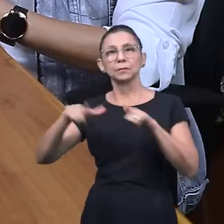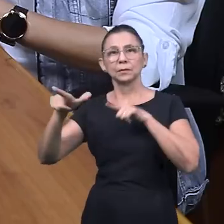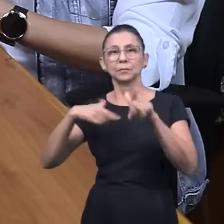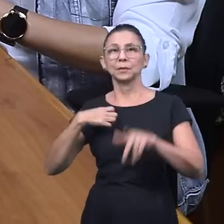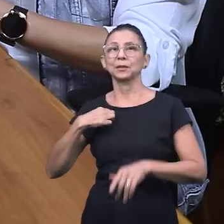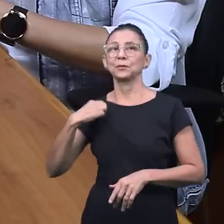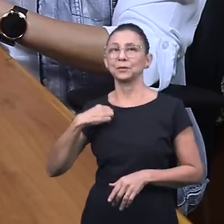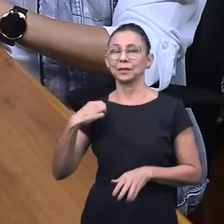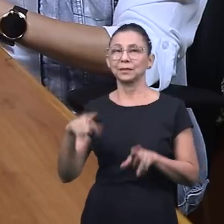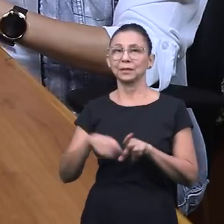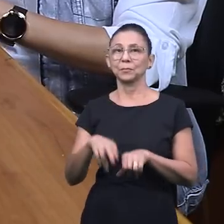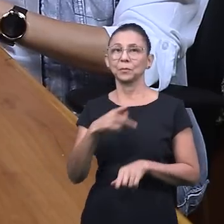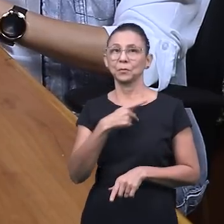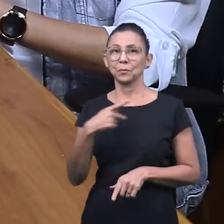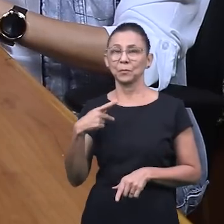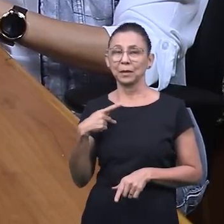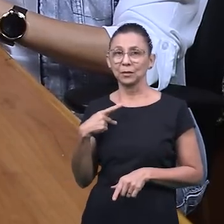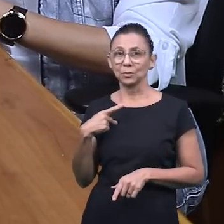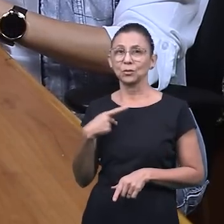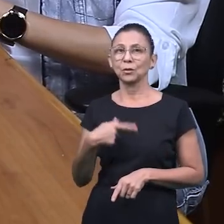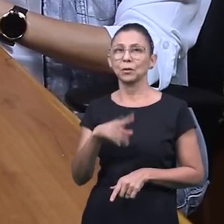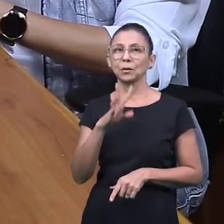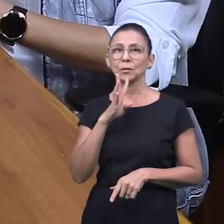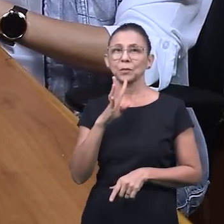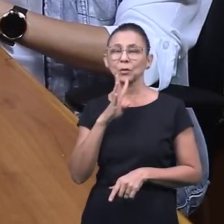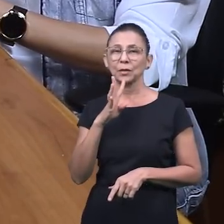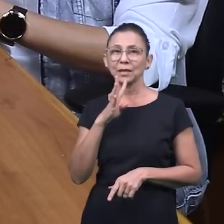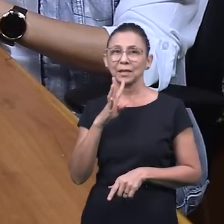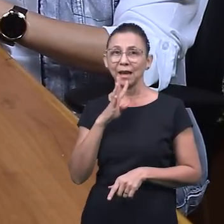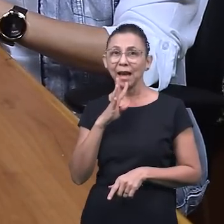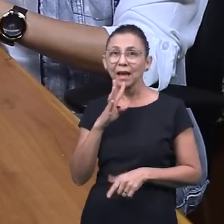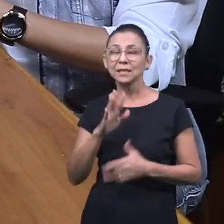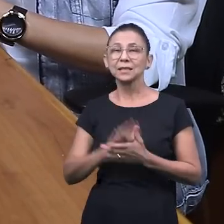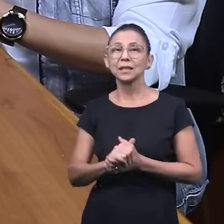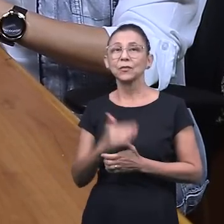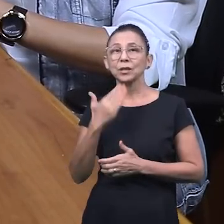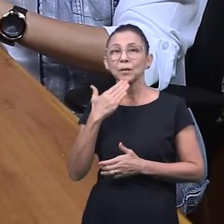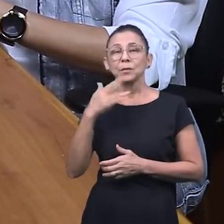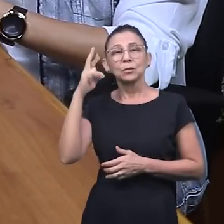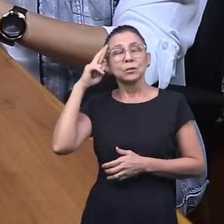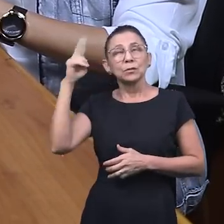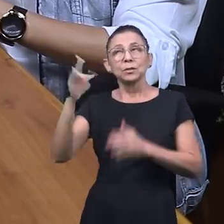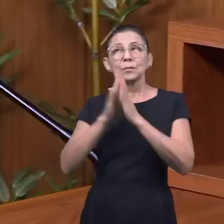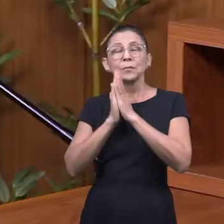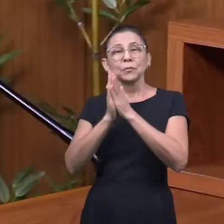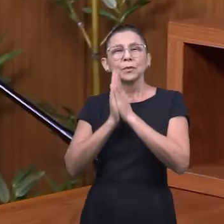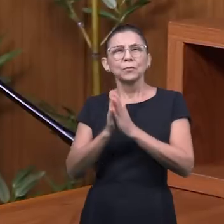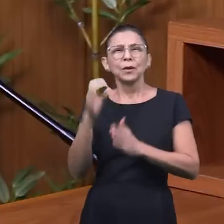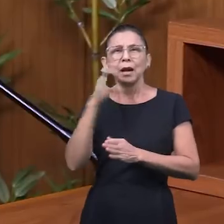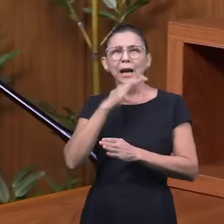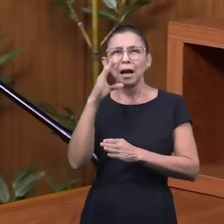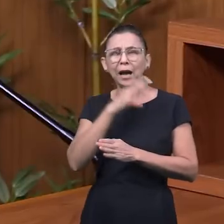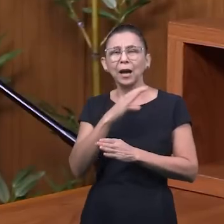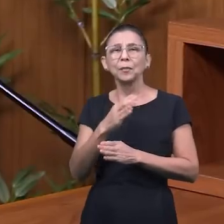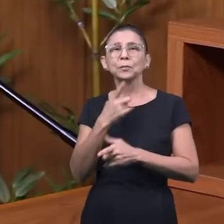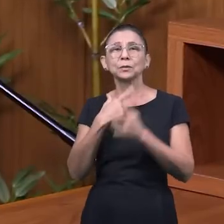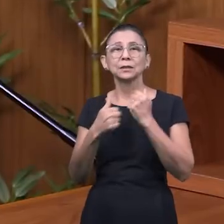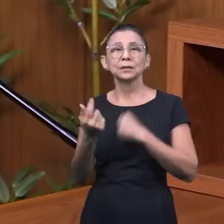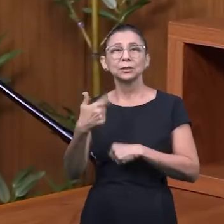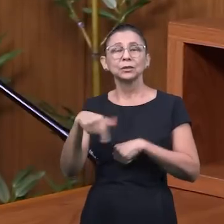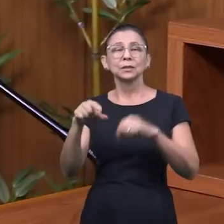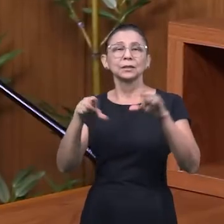ele vai assistir, vai se lembrar do quanto eu fui insistente até os meus 18 para poder entrar. E entrei, é uma